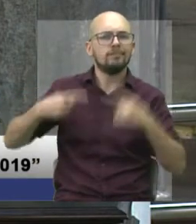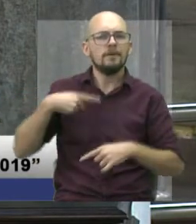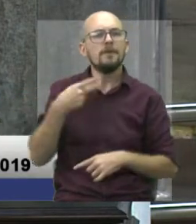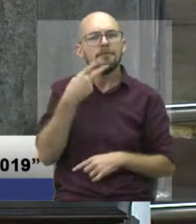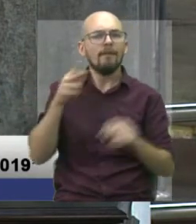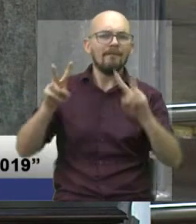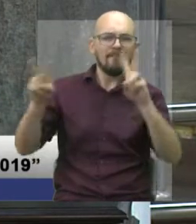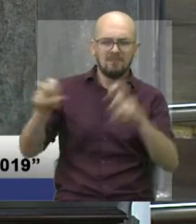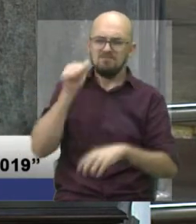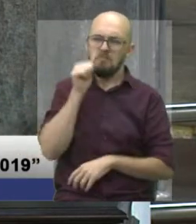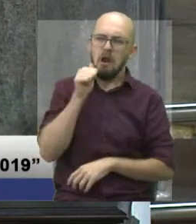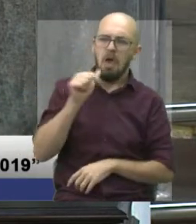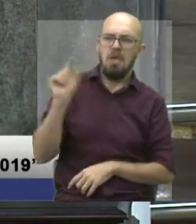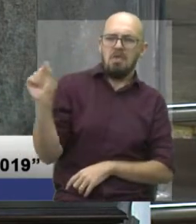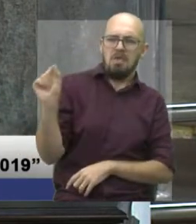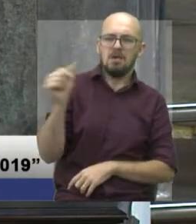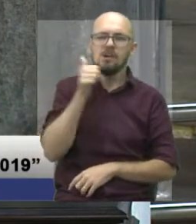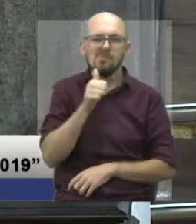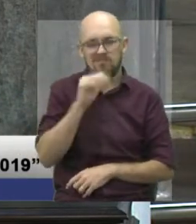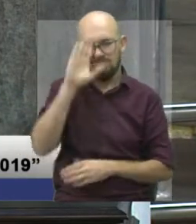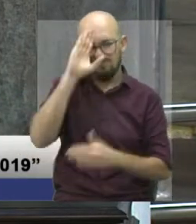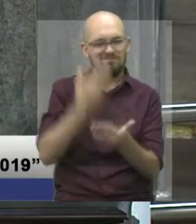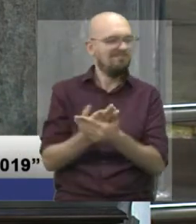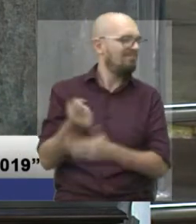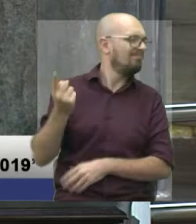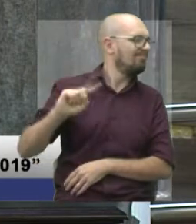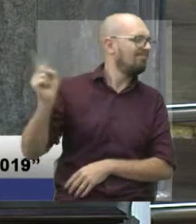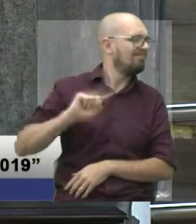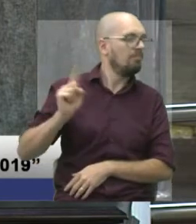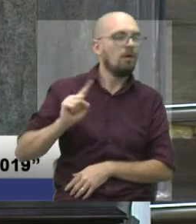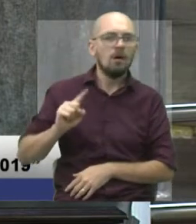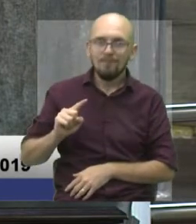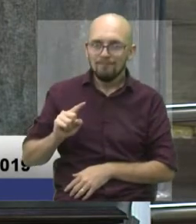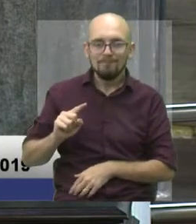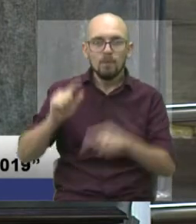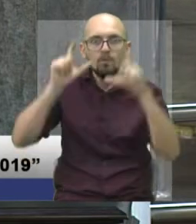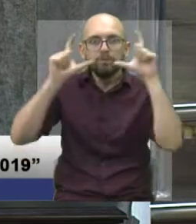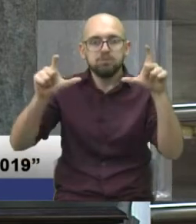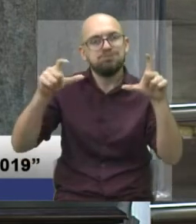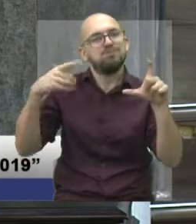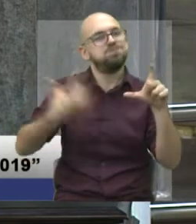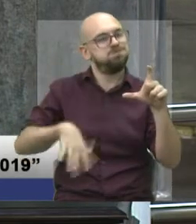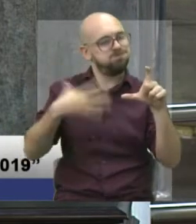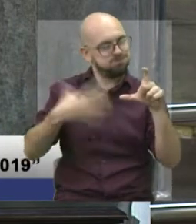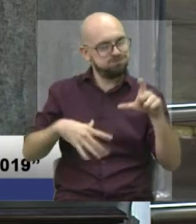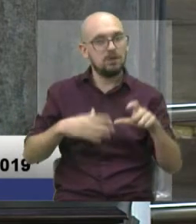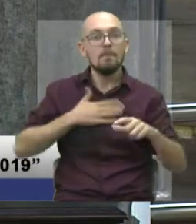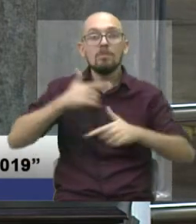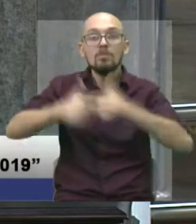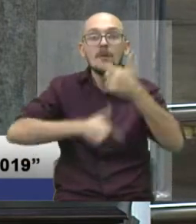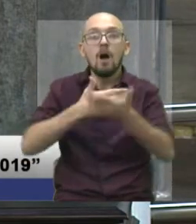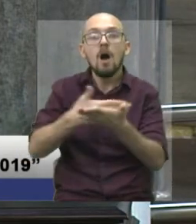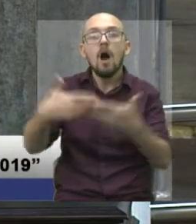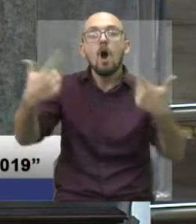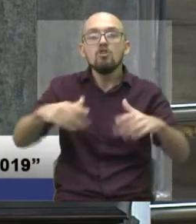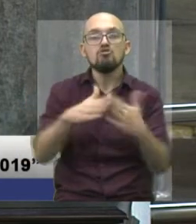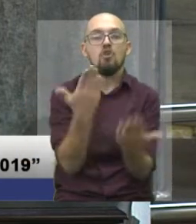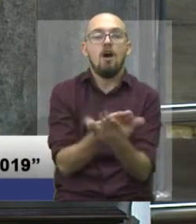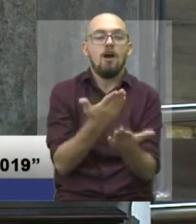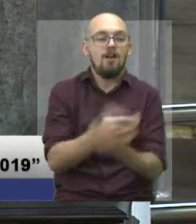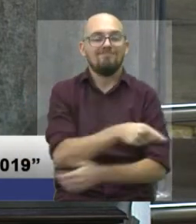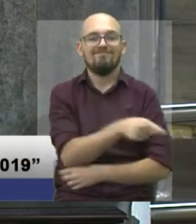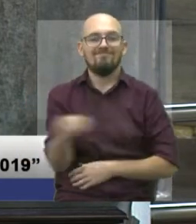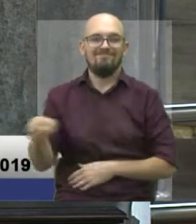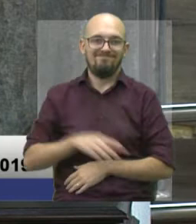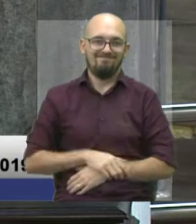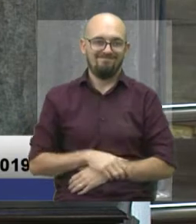discussão sobre a presença da mulher na política, e eu fico feliz quando eu vejo que o meu trabalho no chão de sala de aula, lá